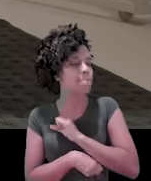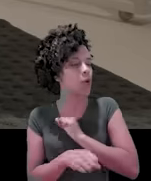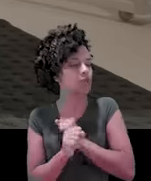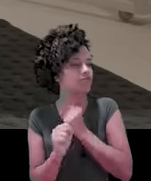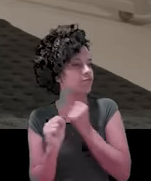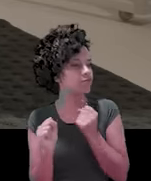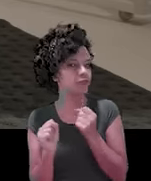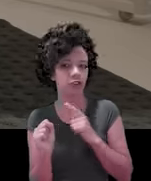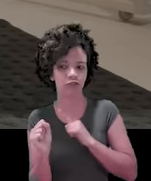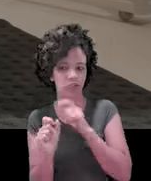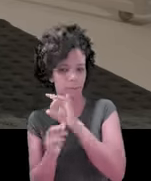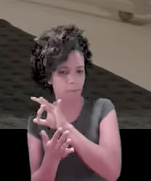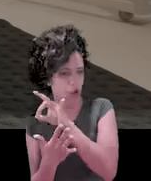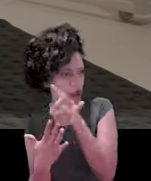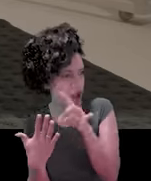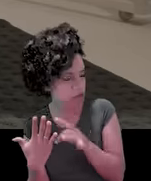amor que eu tinha por ele